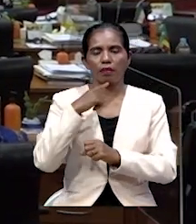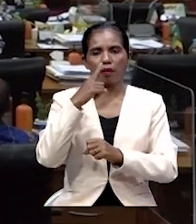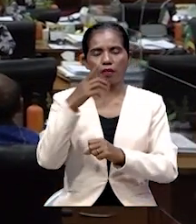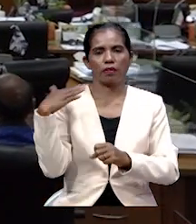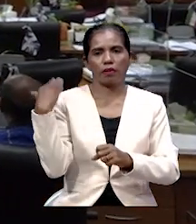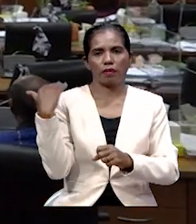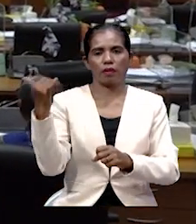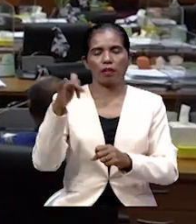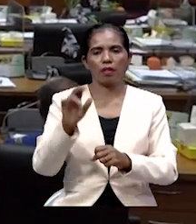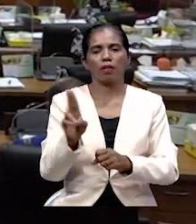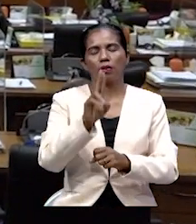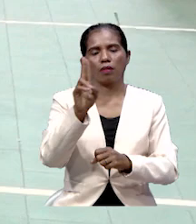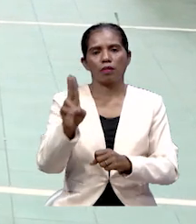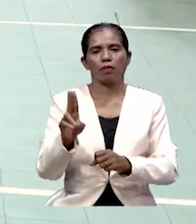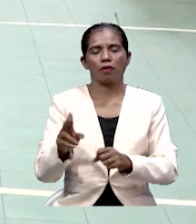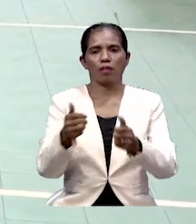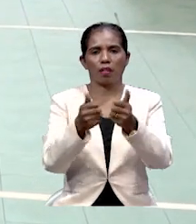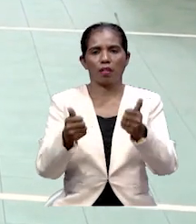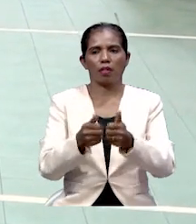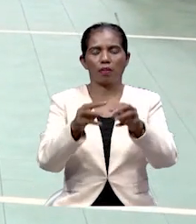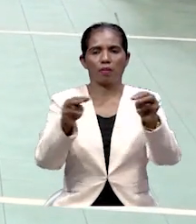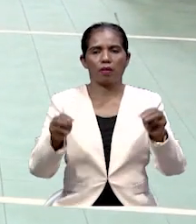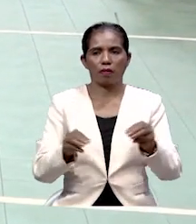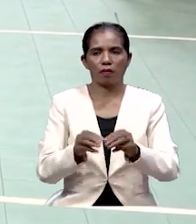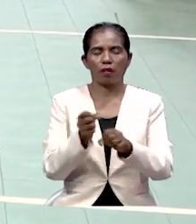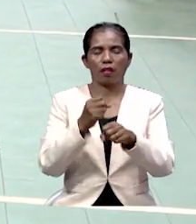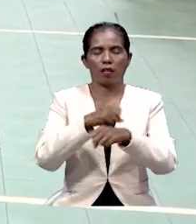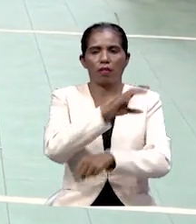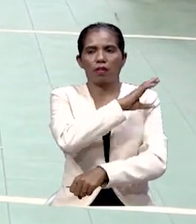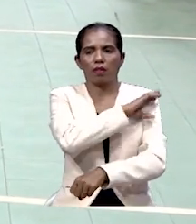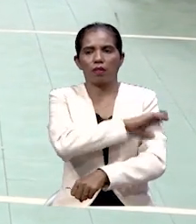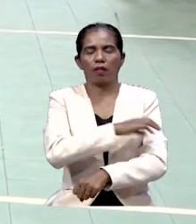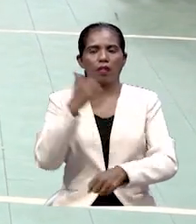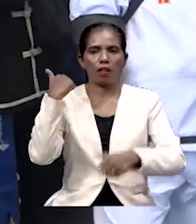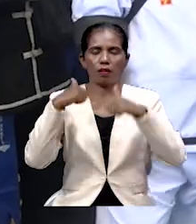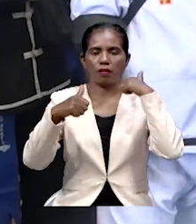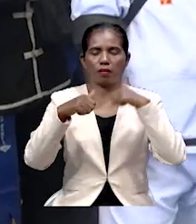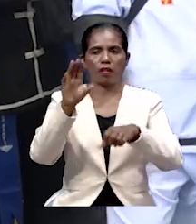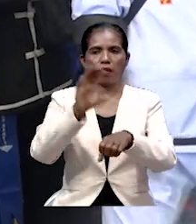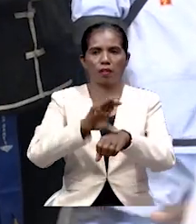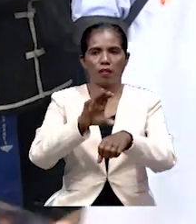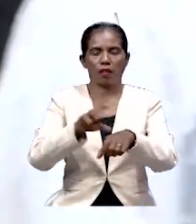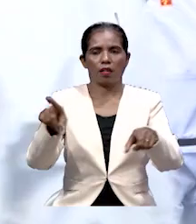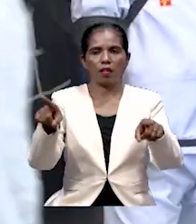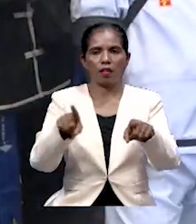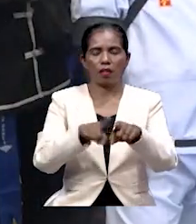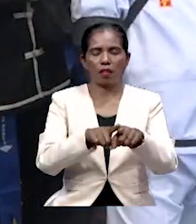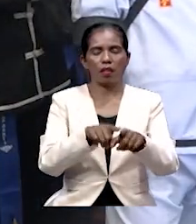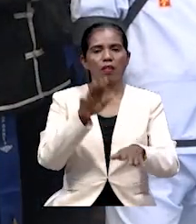balu nebe usa atributo arte marciais ho di halo segurança e atividade religioso hanesan